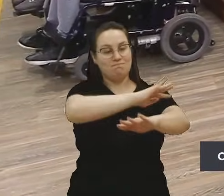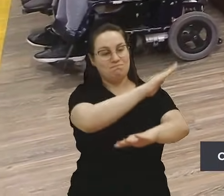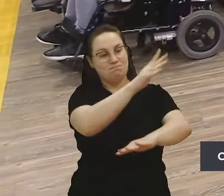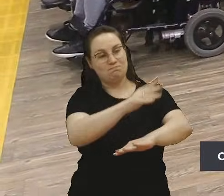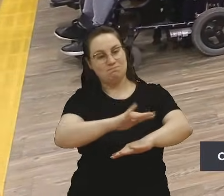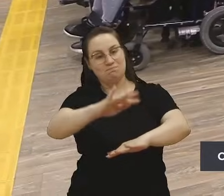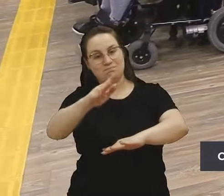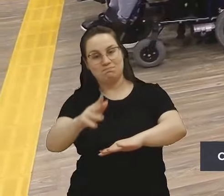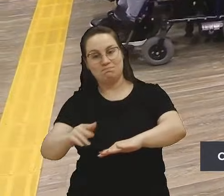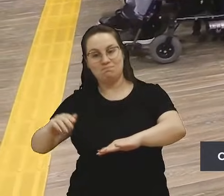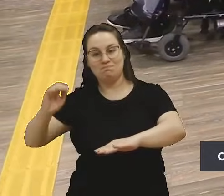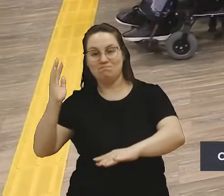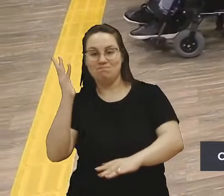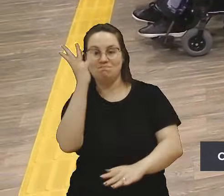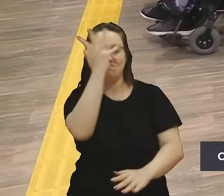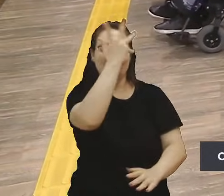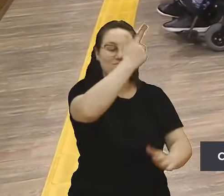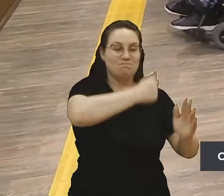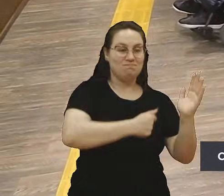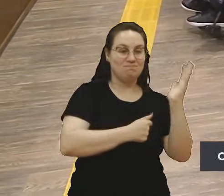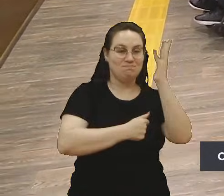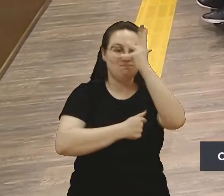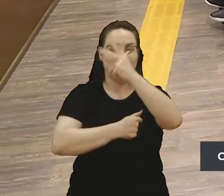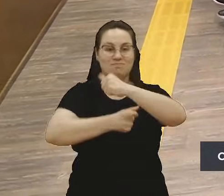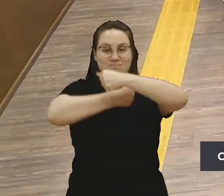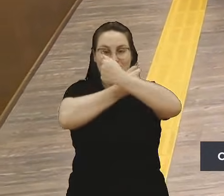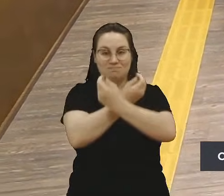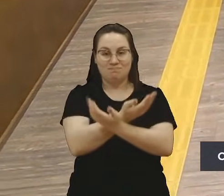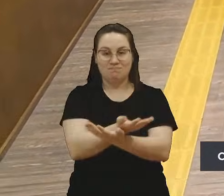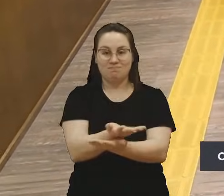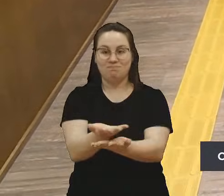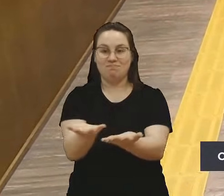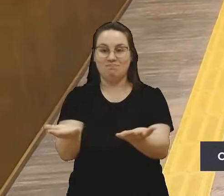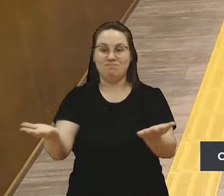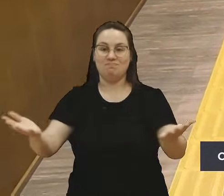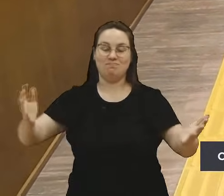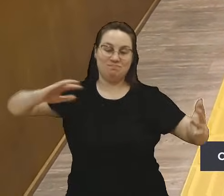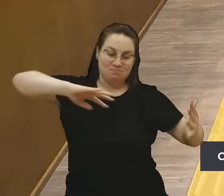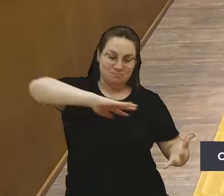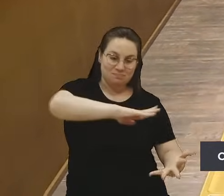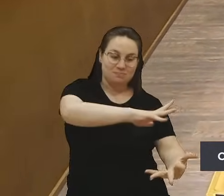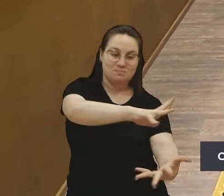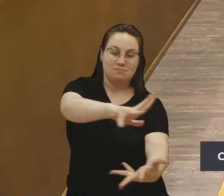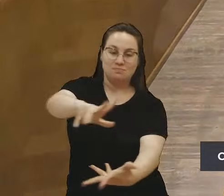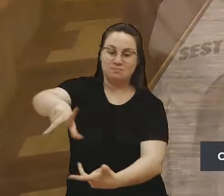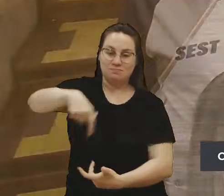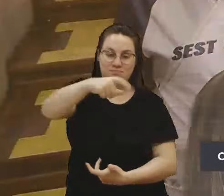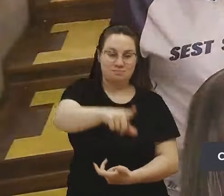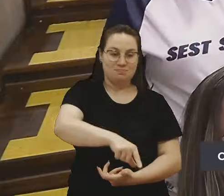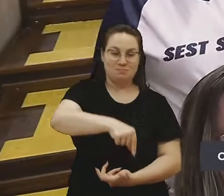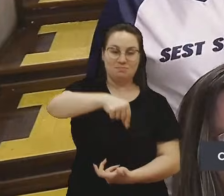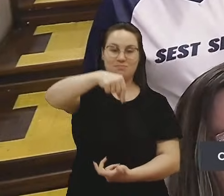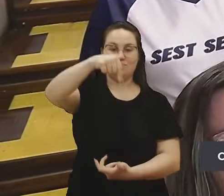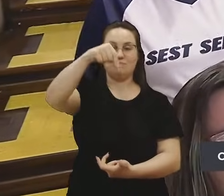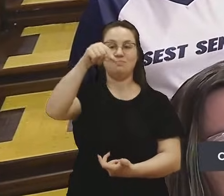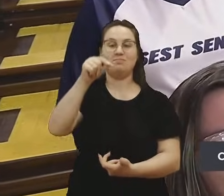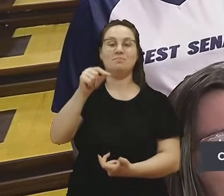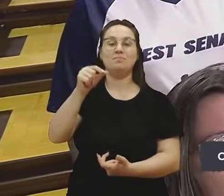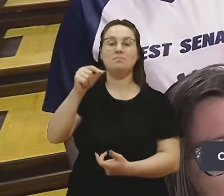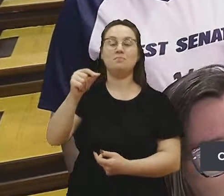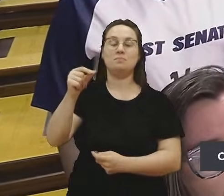pálido colosso, e o teu futuro espelha essa grandeza. Terra